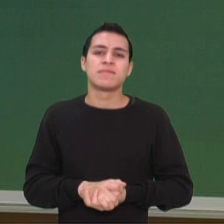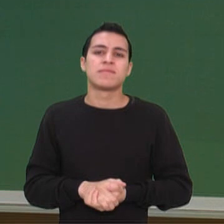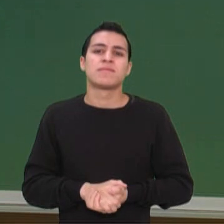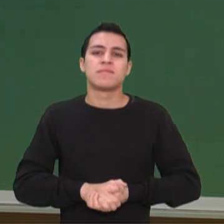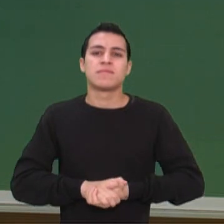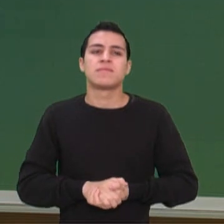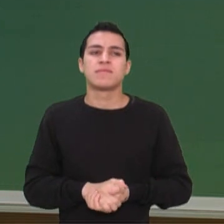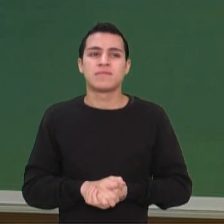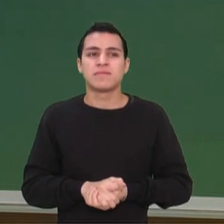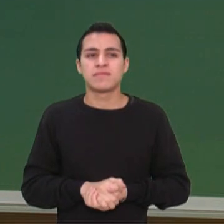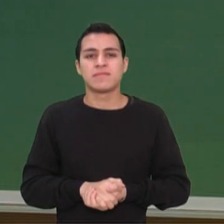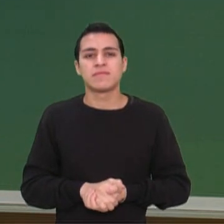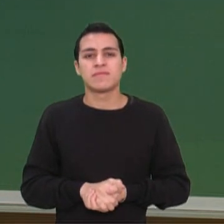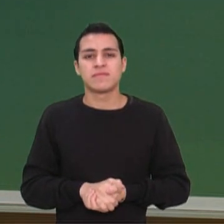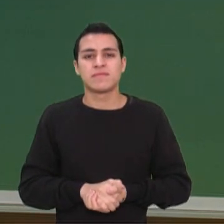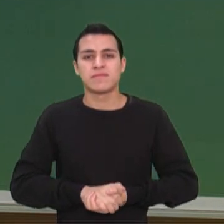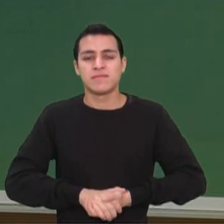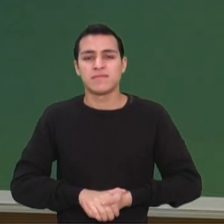Só um pouquinho, pessoal.